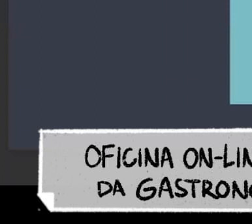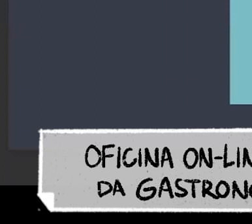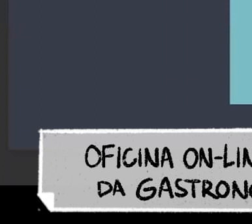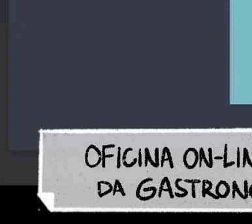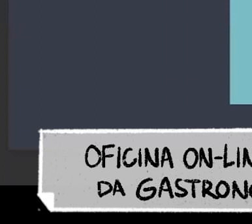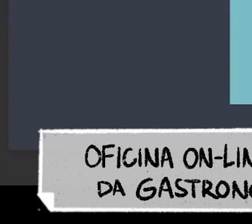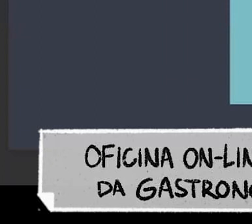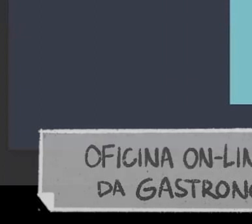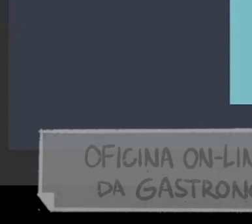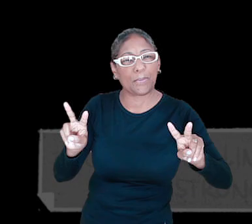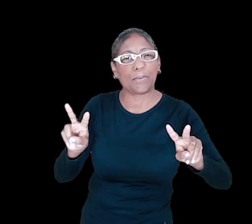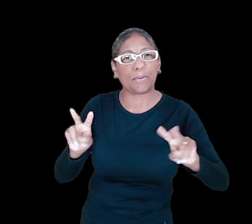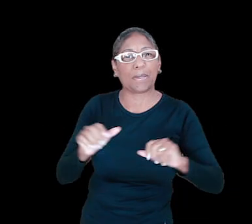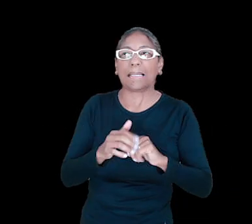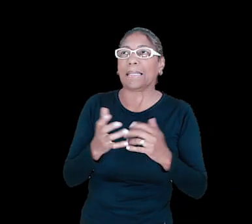à visão, né?